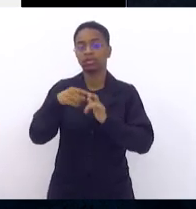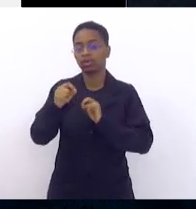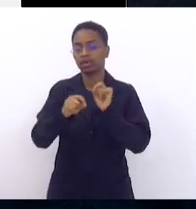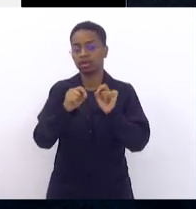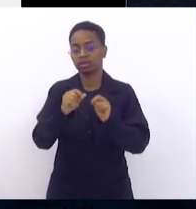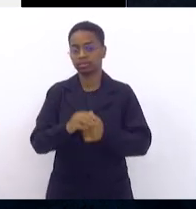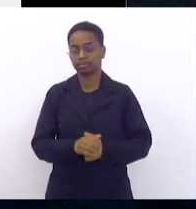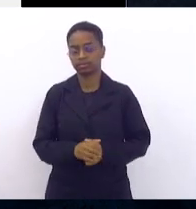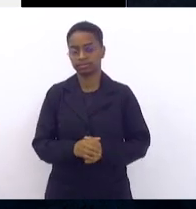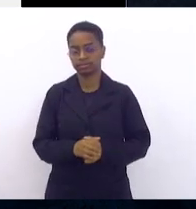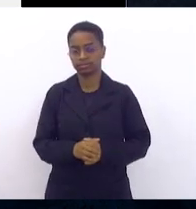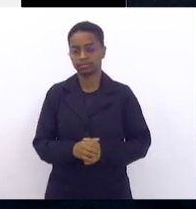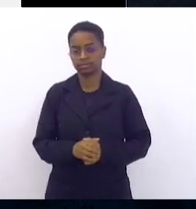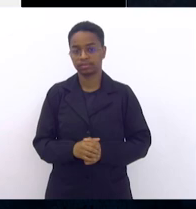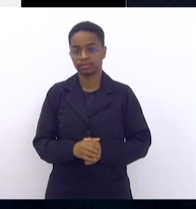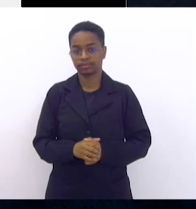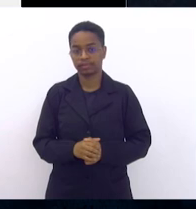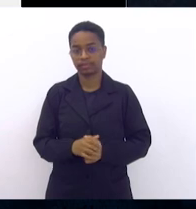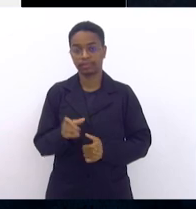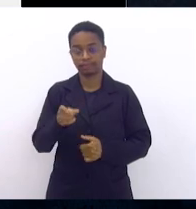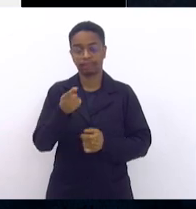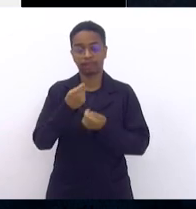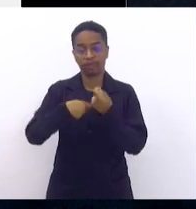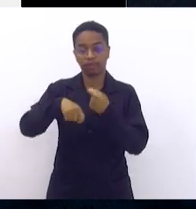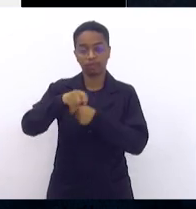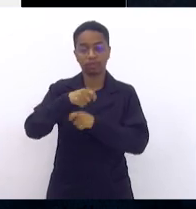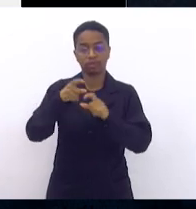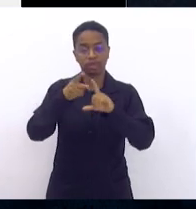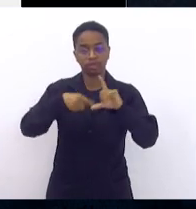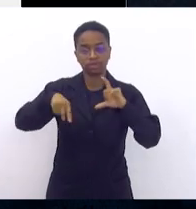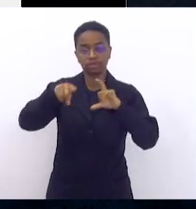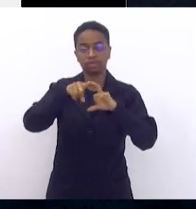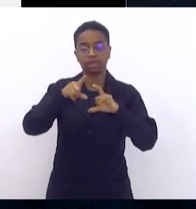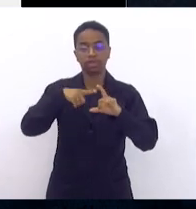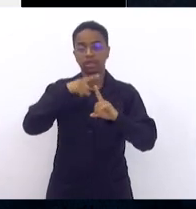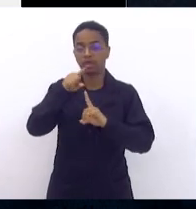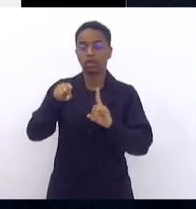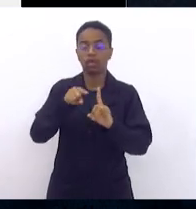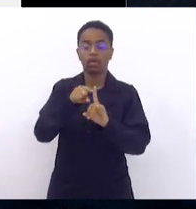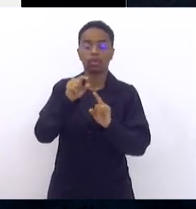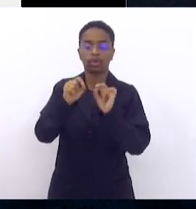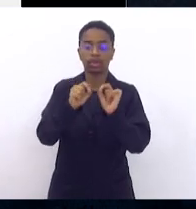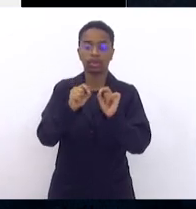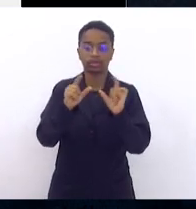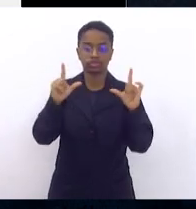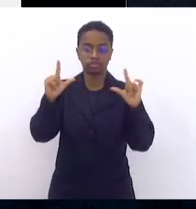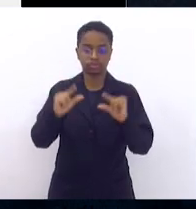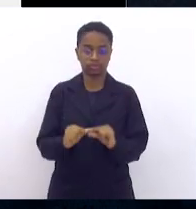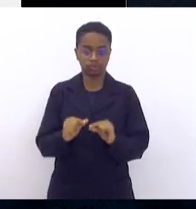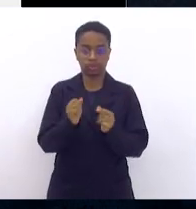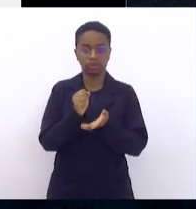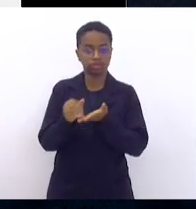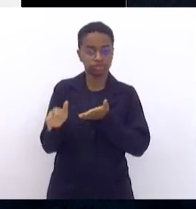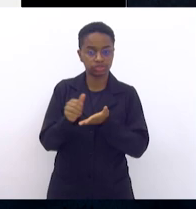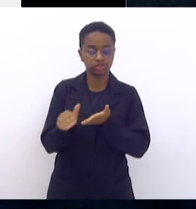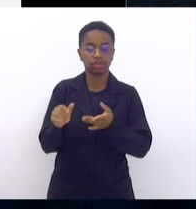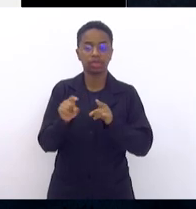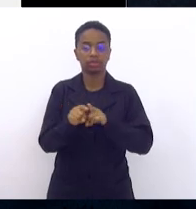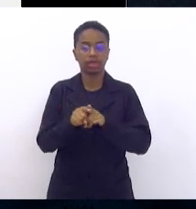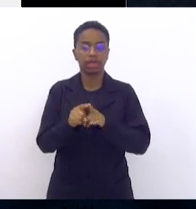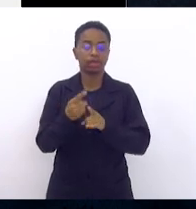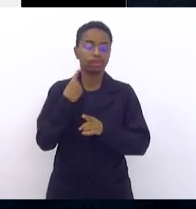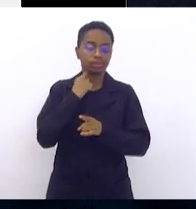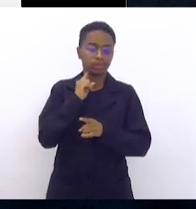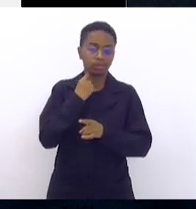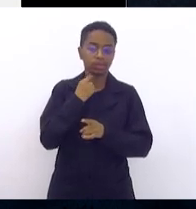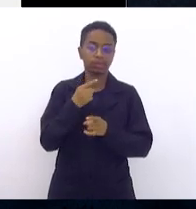circular é uma economia uma economia que Visa eliminar o desperdício a poluição O que